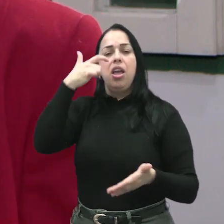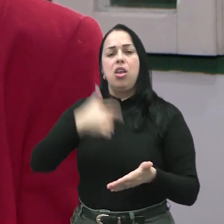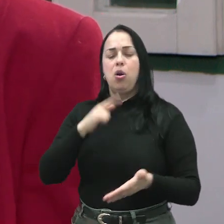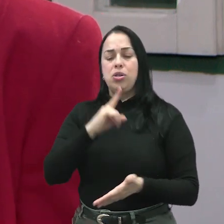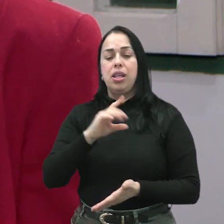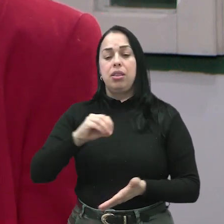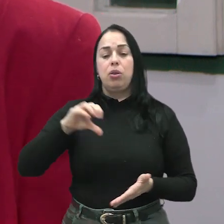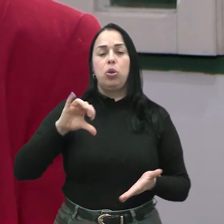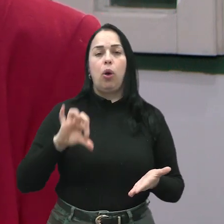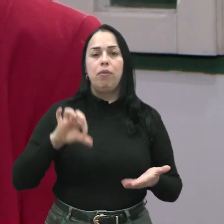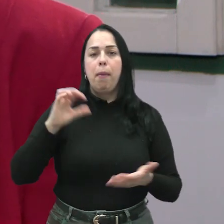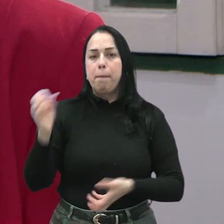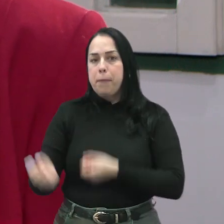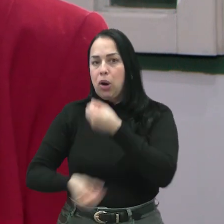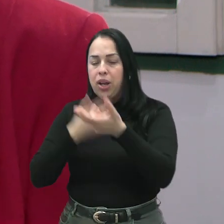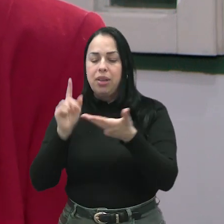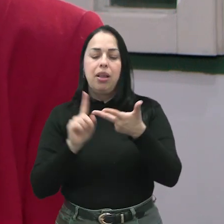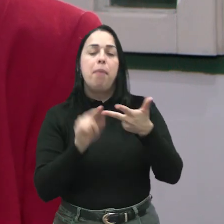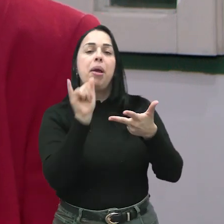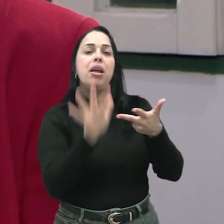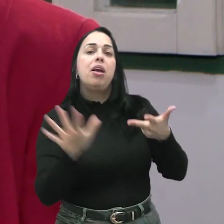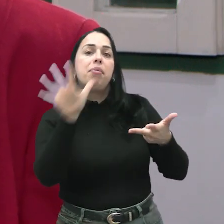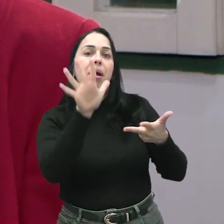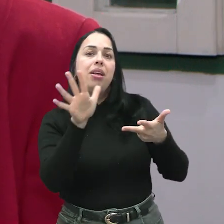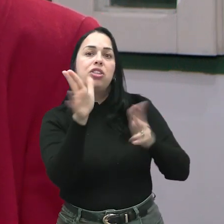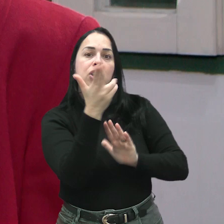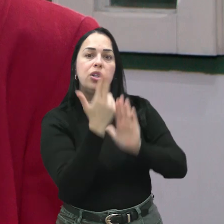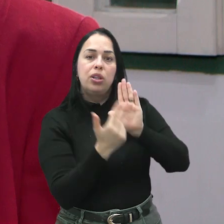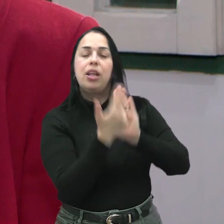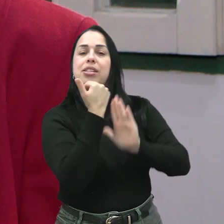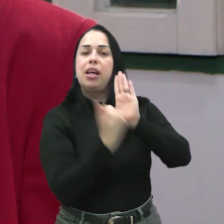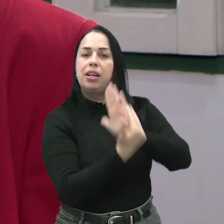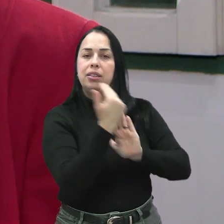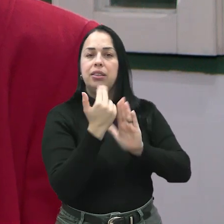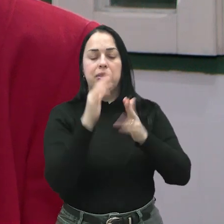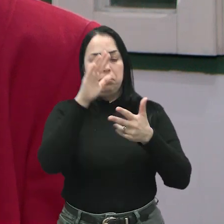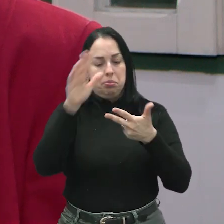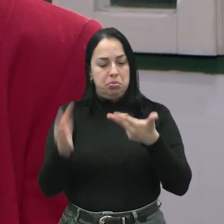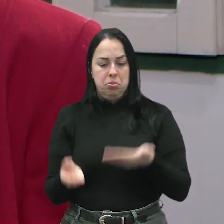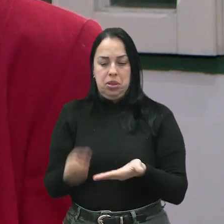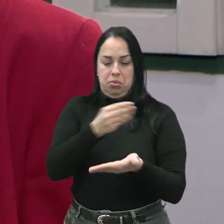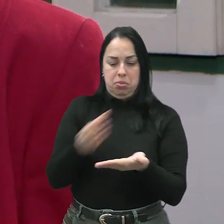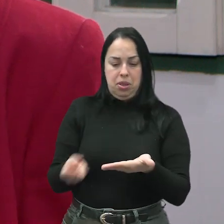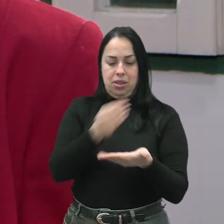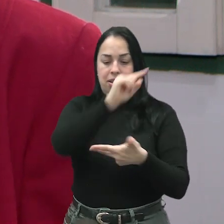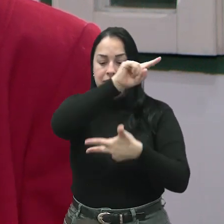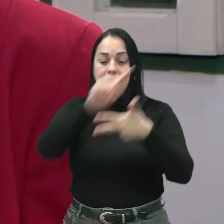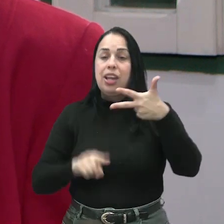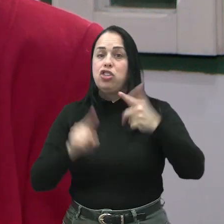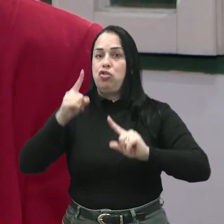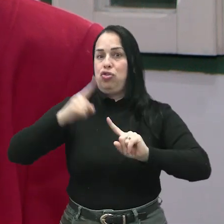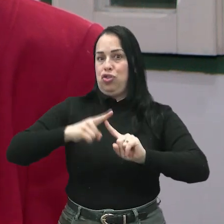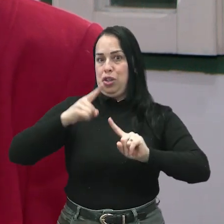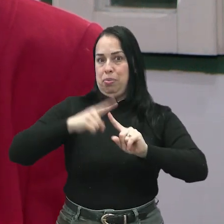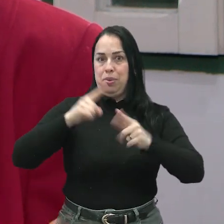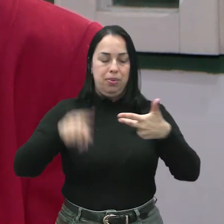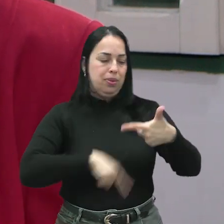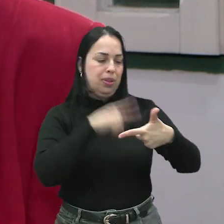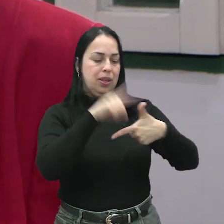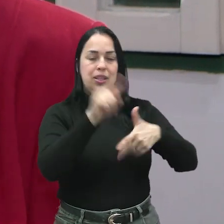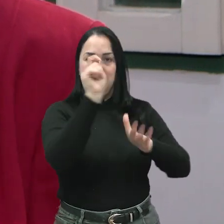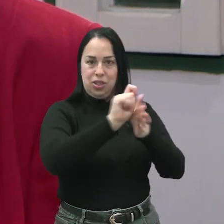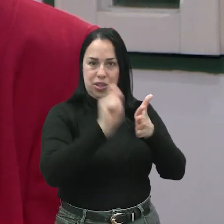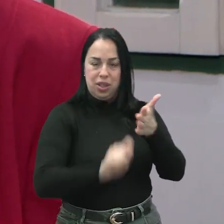2, 109 poemas e ilustrações. Então o livro foi composto então com 3 linguagens: